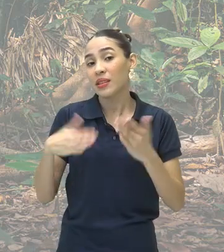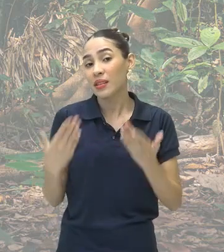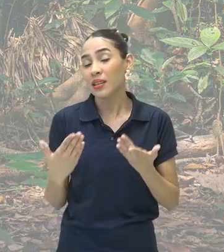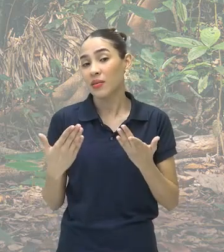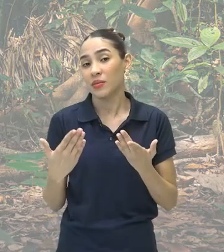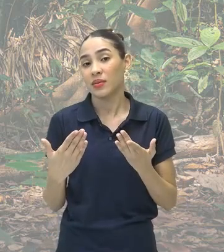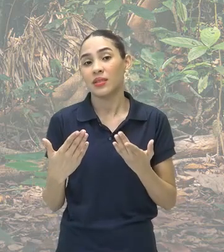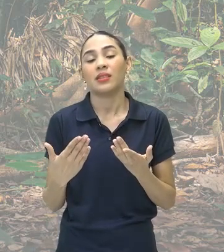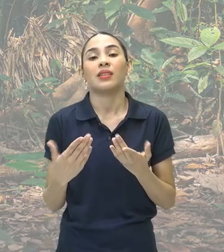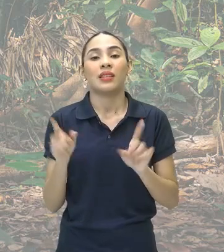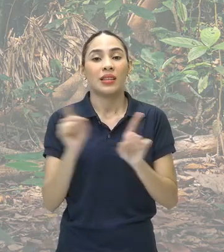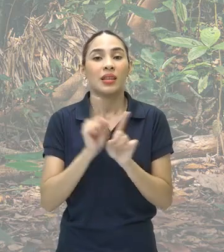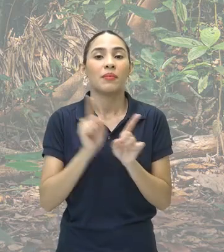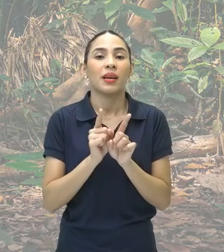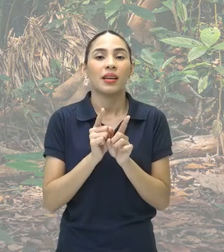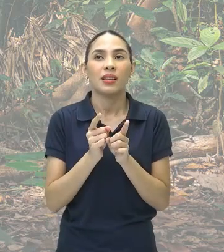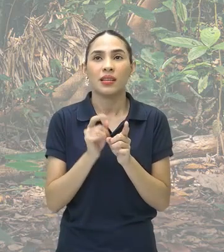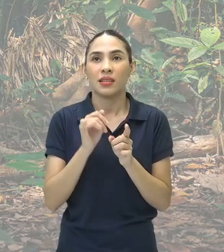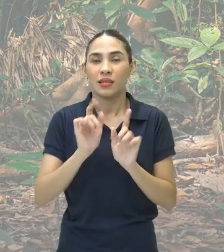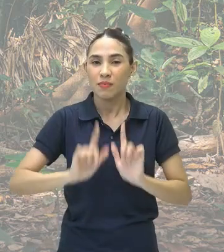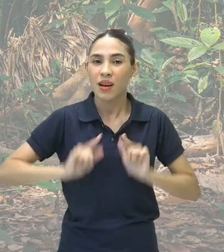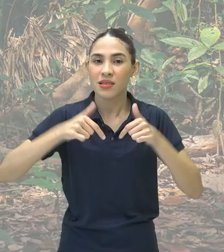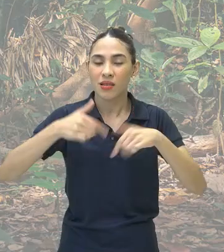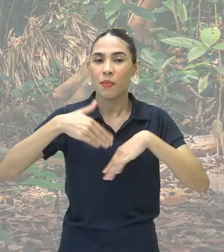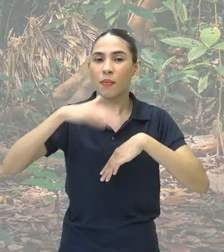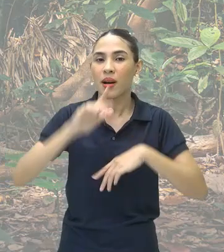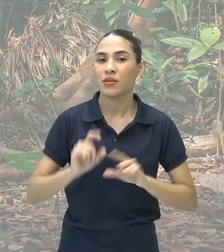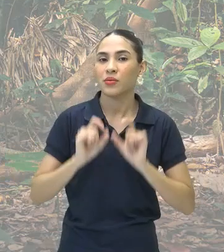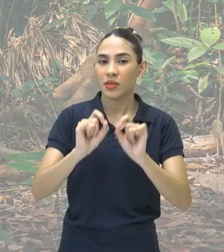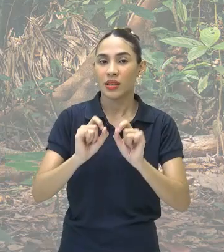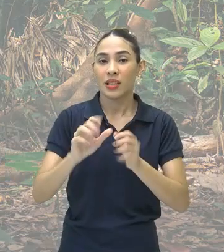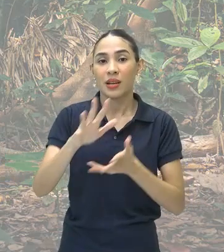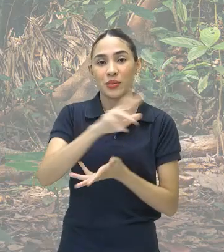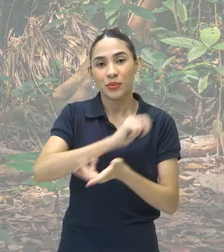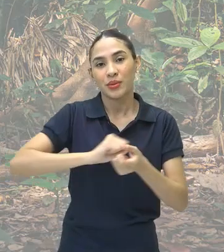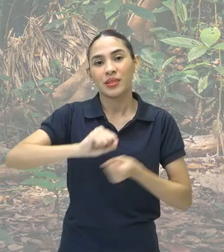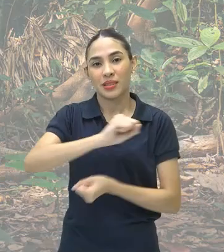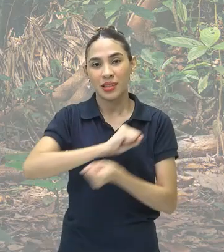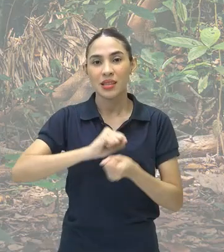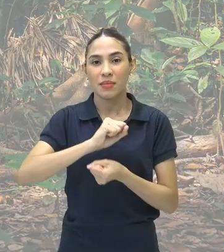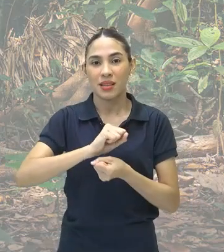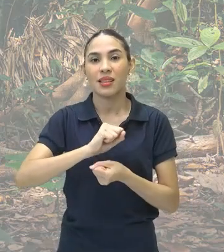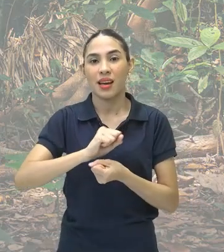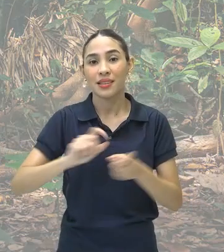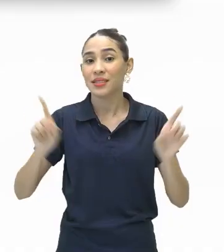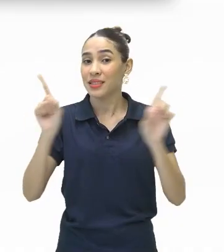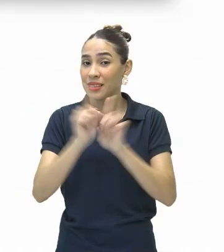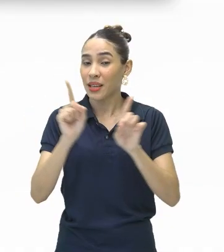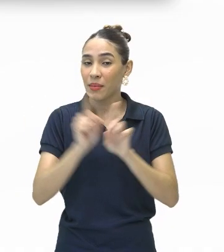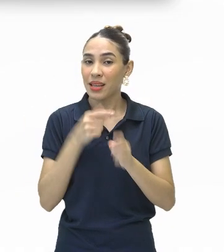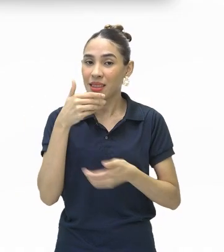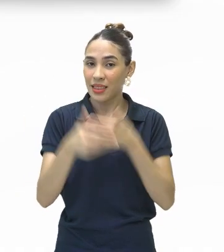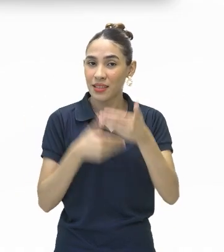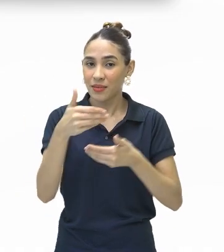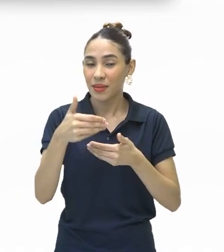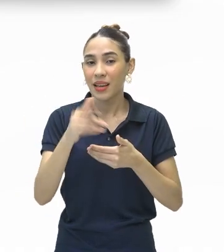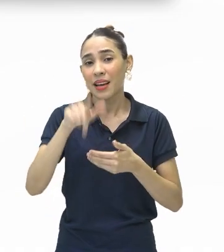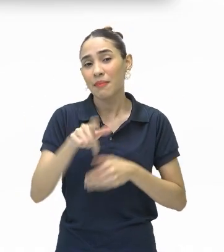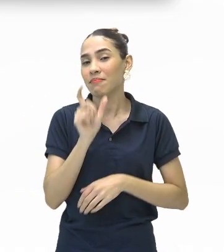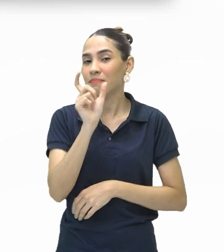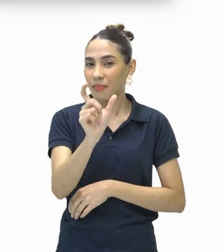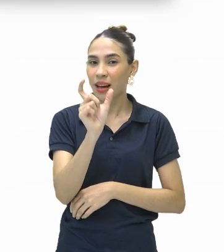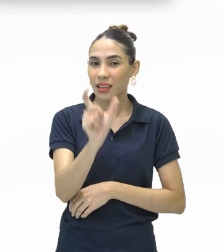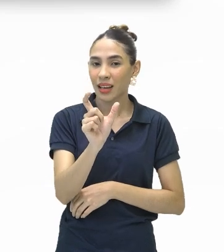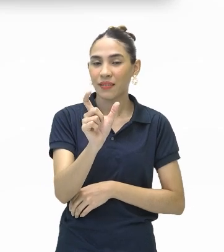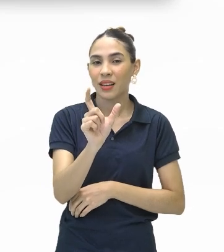tem que trabalhar para que haja cada vez mais o quê? Sustentabilidade e desenvolvimento. São